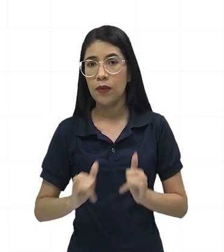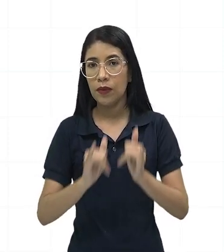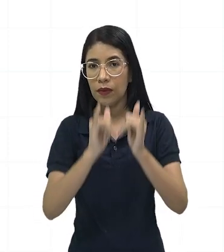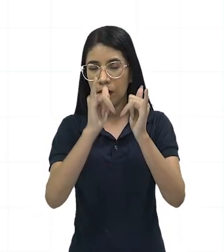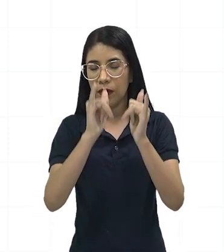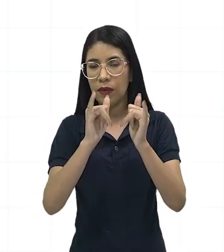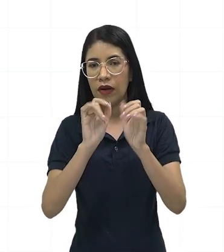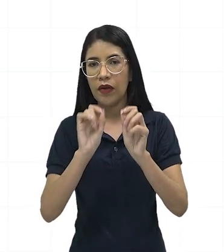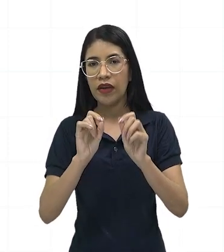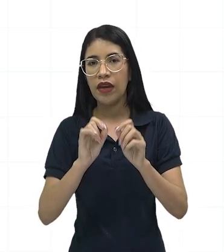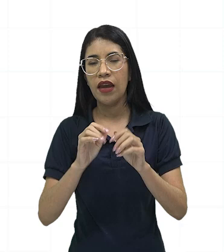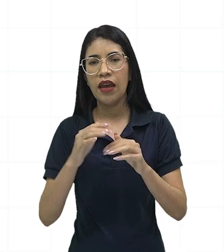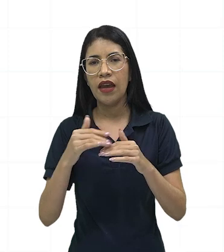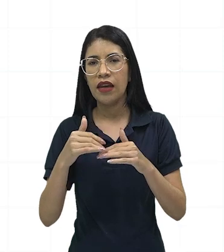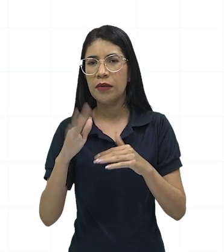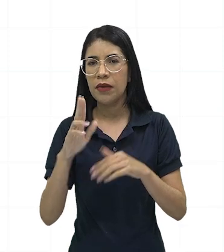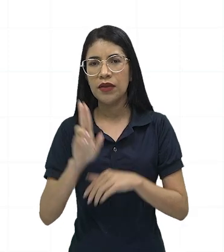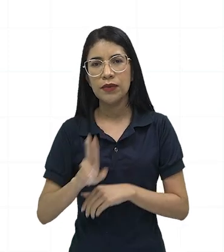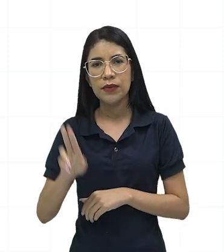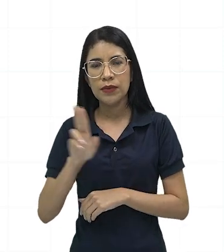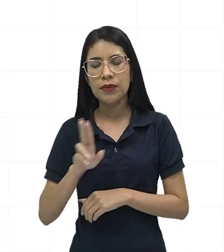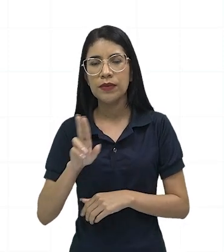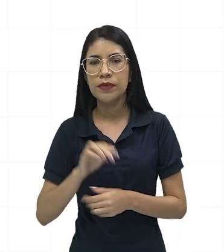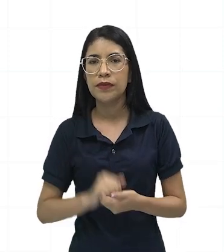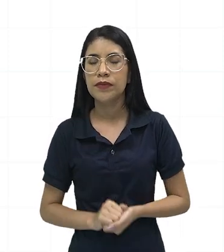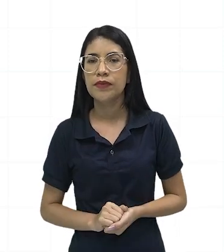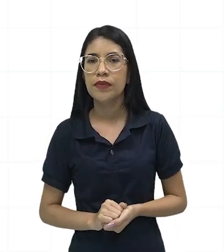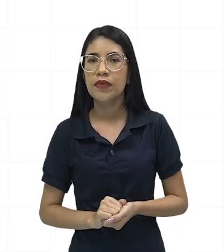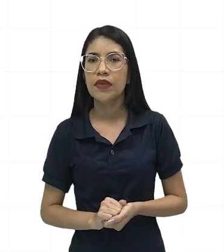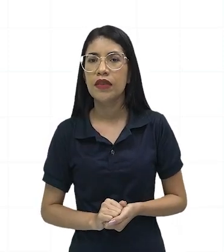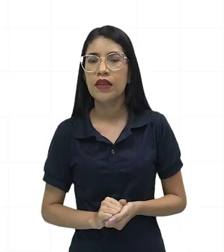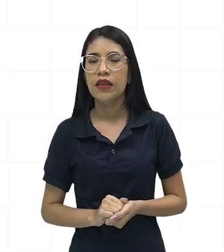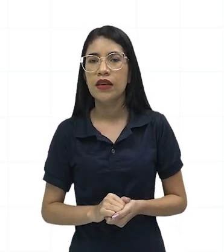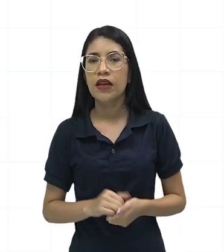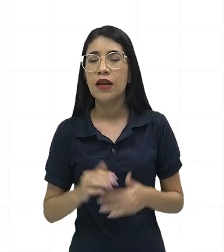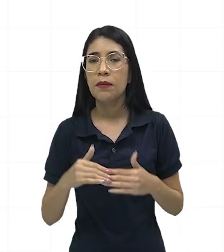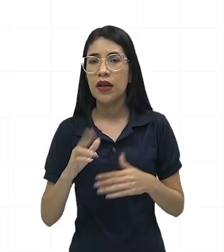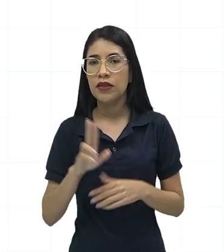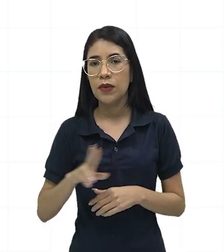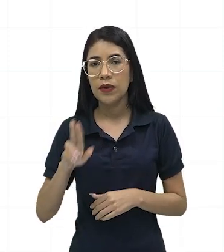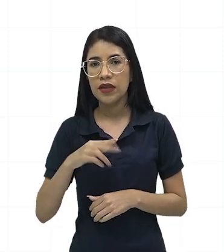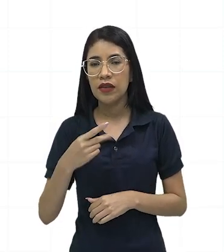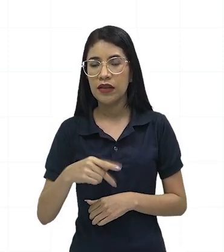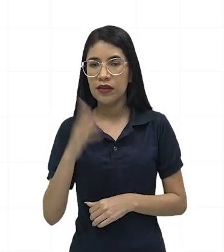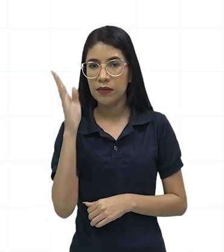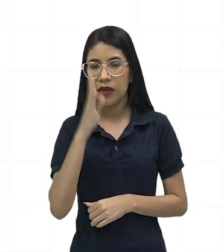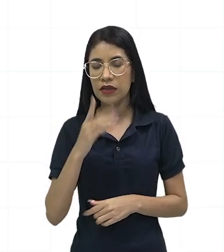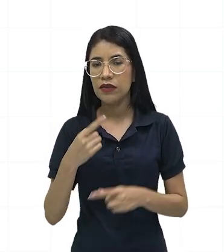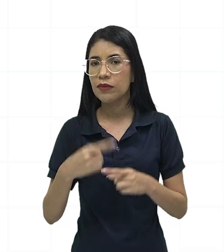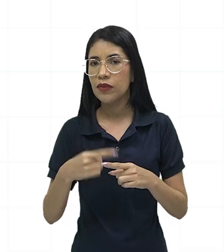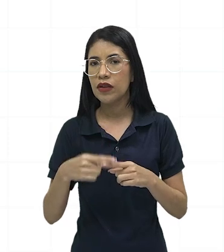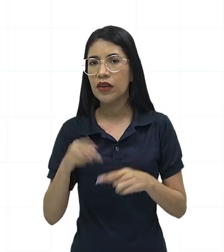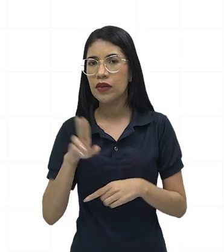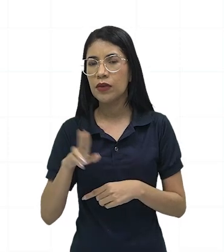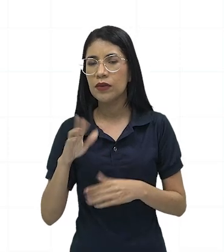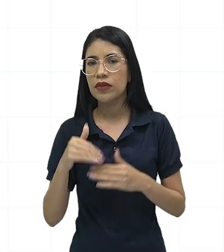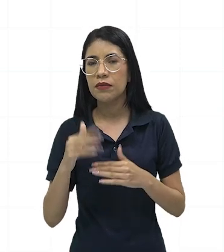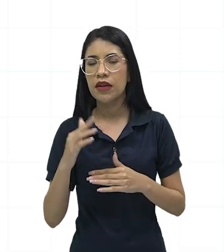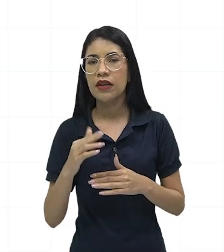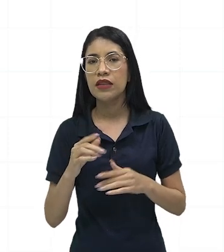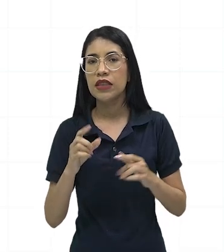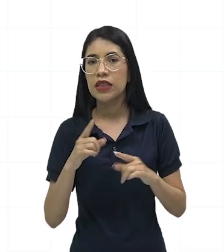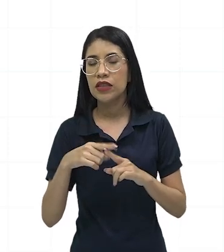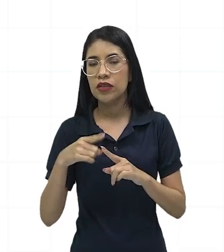é de longe a mais popular, ou seja, é a que nós mais utilizamos. E por que a gente utiliza mais